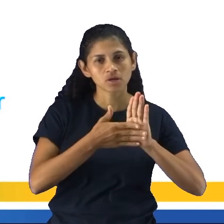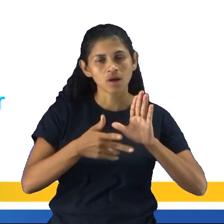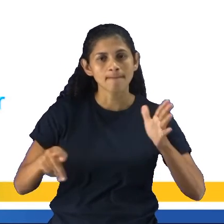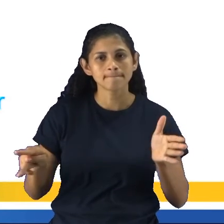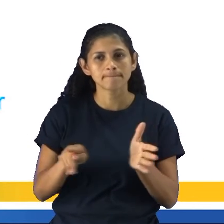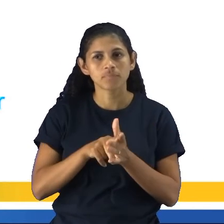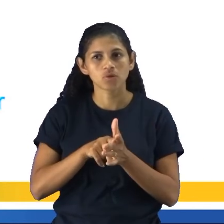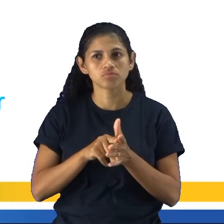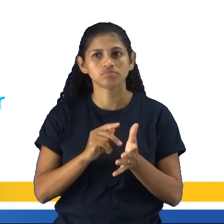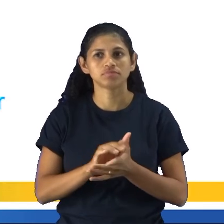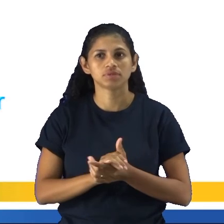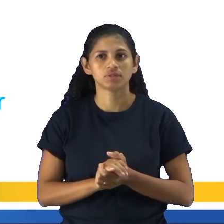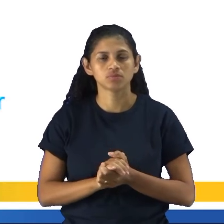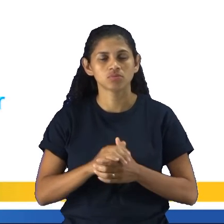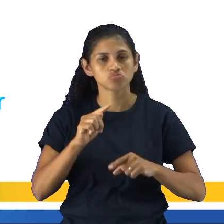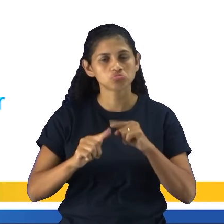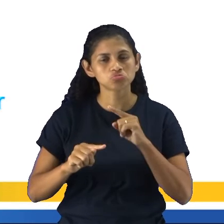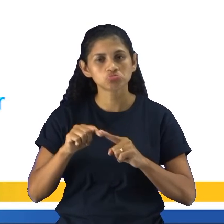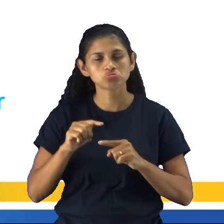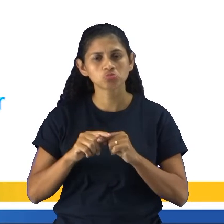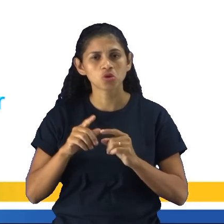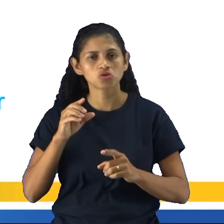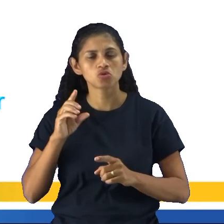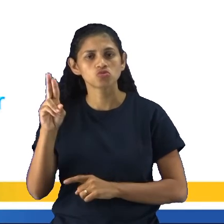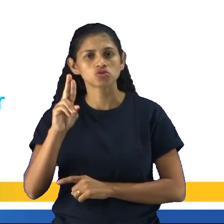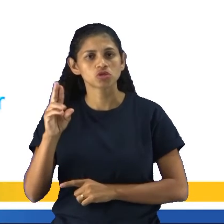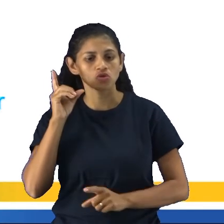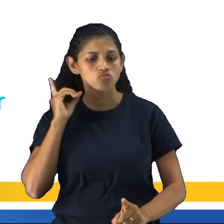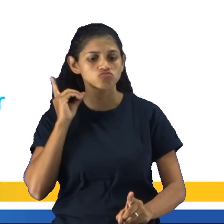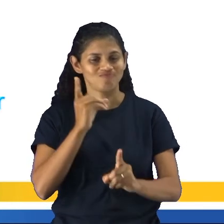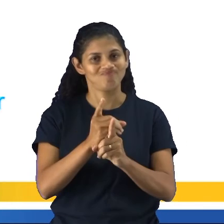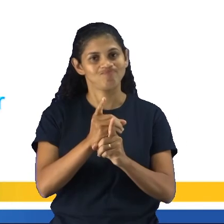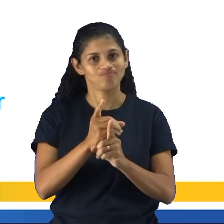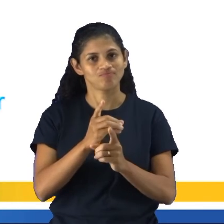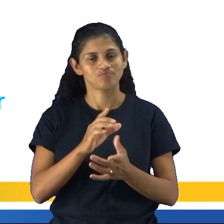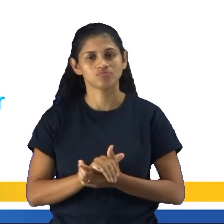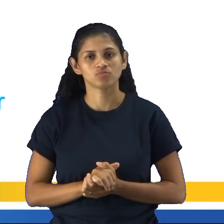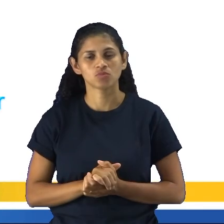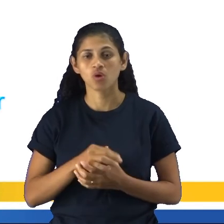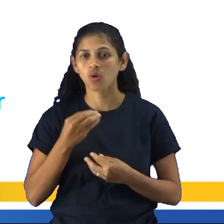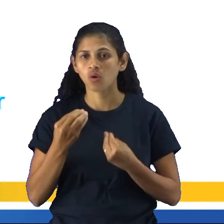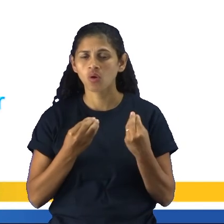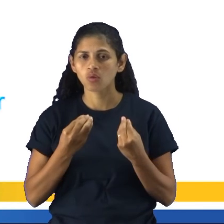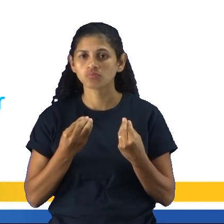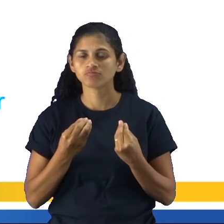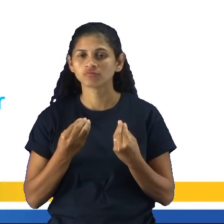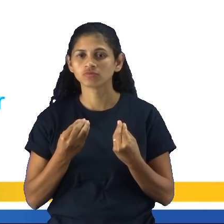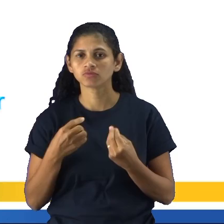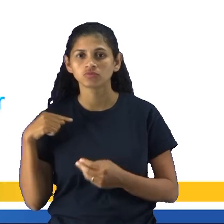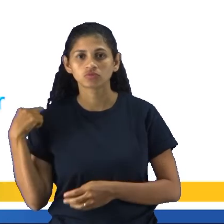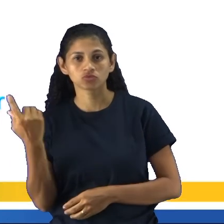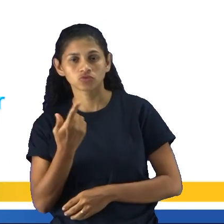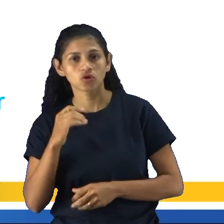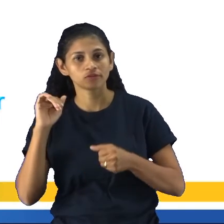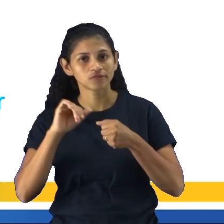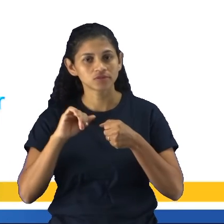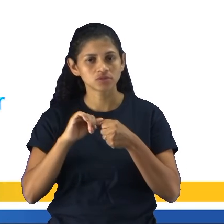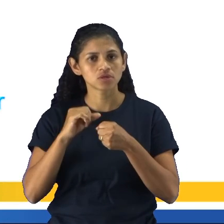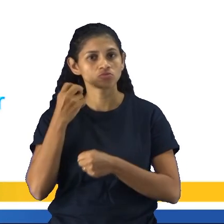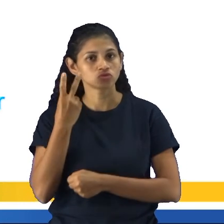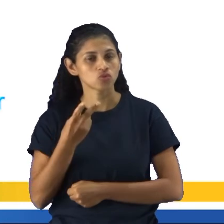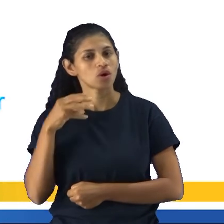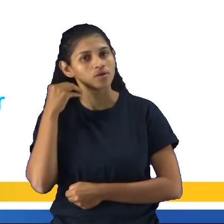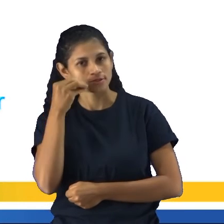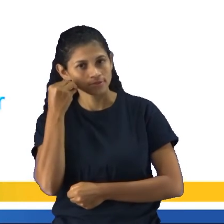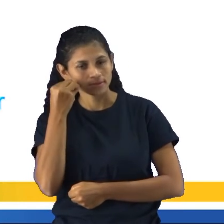determinados materiais e pode ser usado para identificá-los. Como nós fizemos aqui duas experiências só sobre esse, porque é um pouquinho